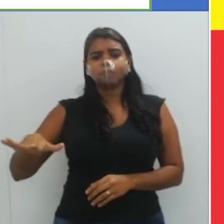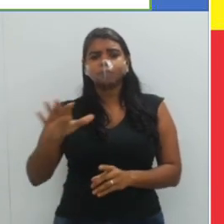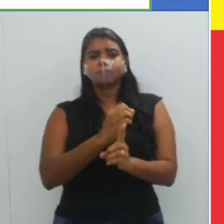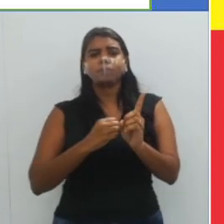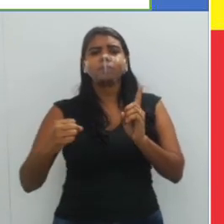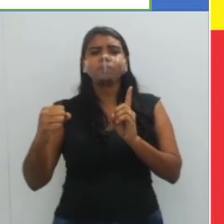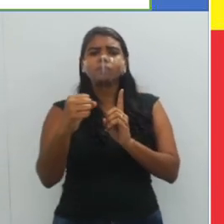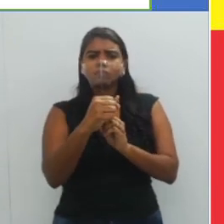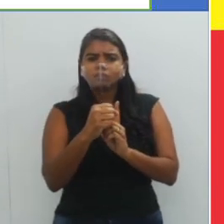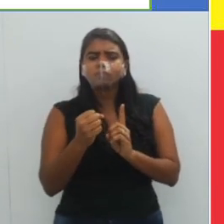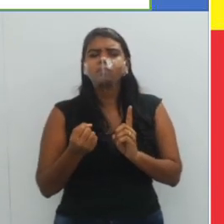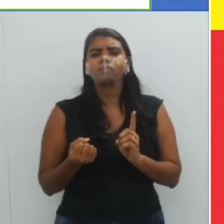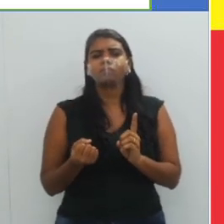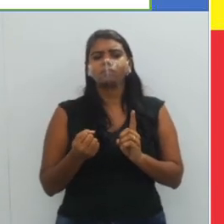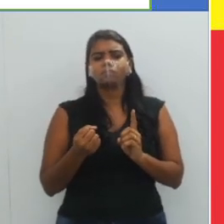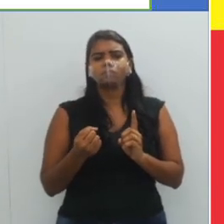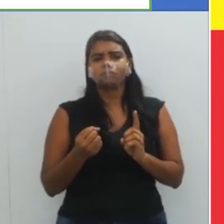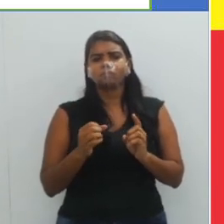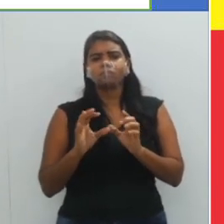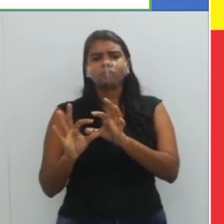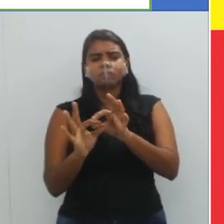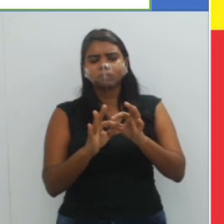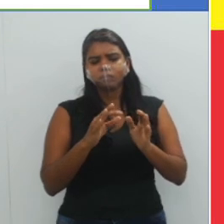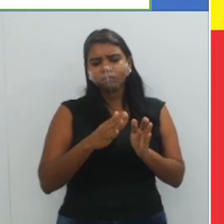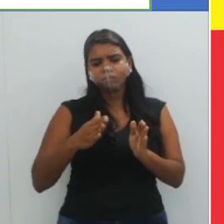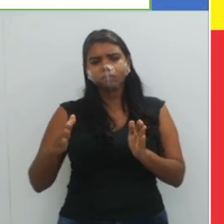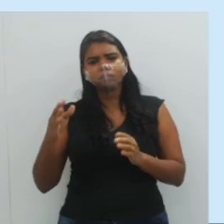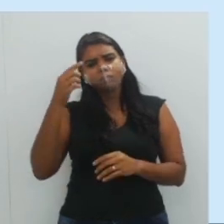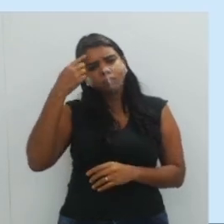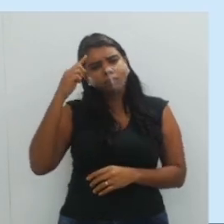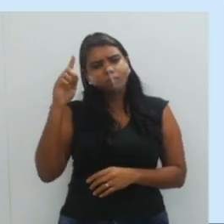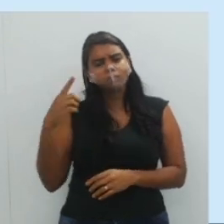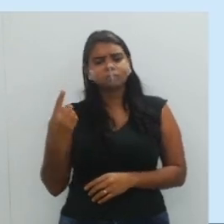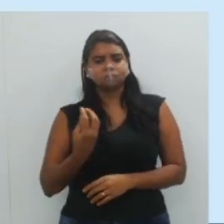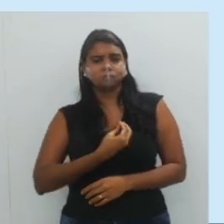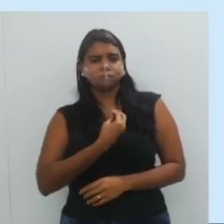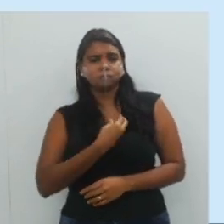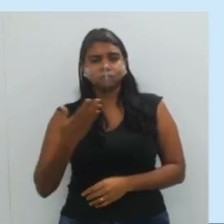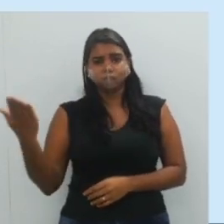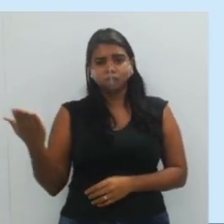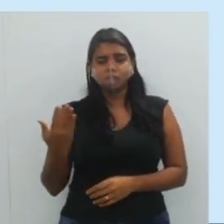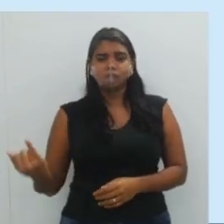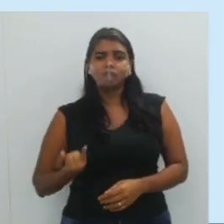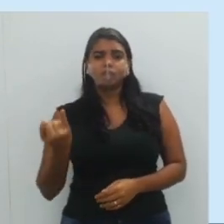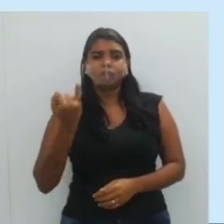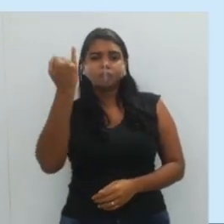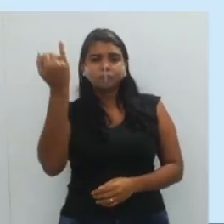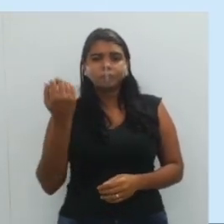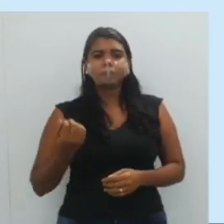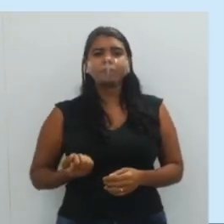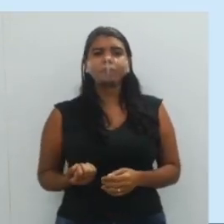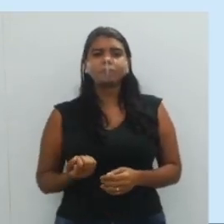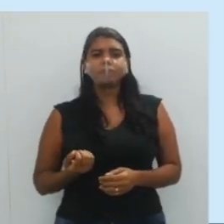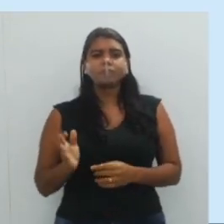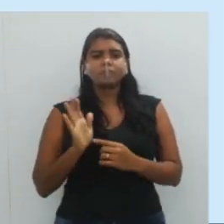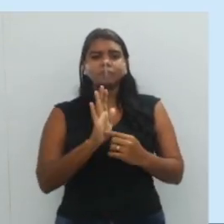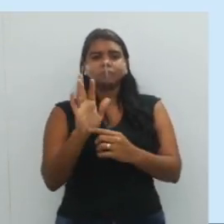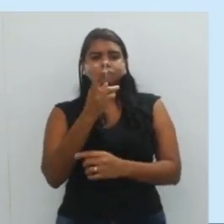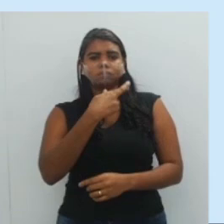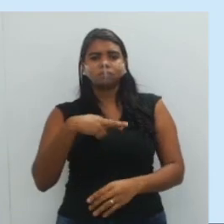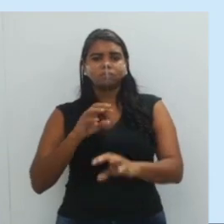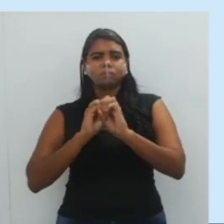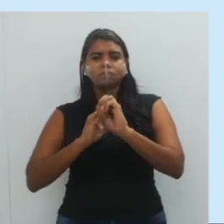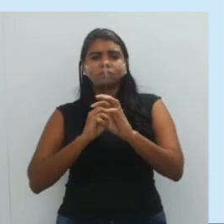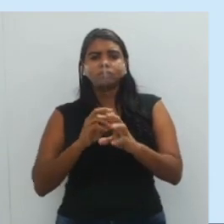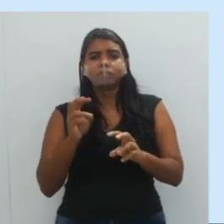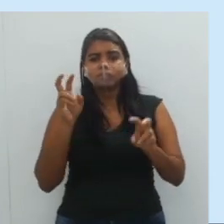mais humana e fraterna nestes dias atuais. Ou seja, é importante salientar que o componente ensino religioso, ele